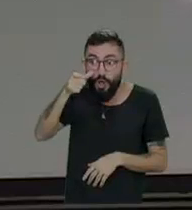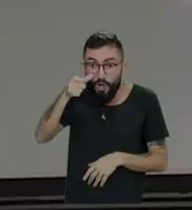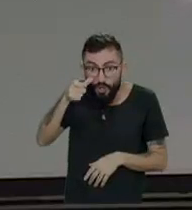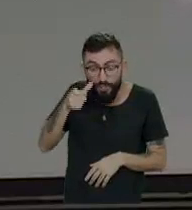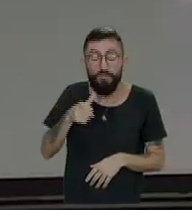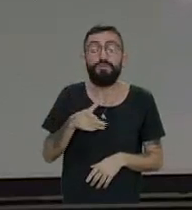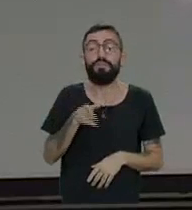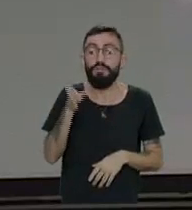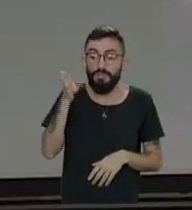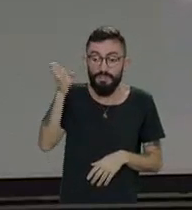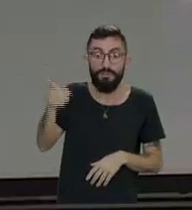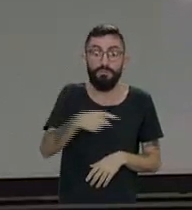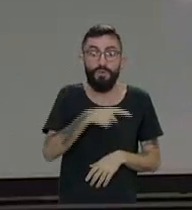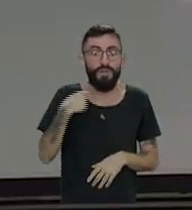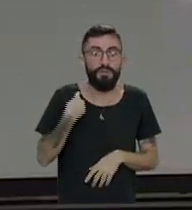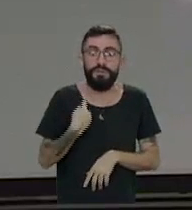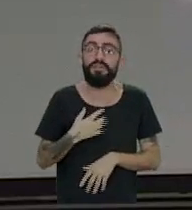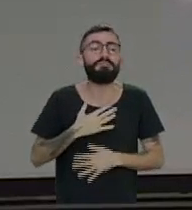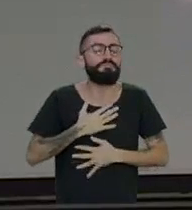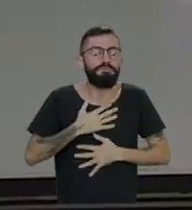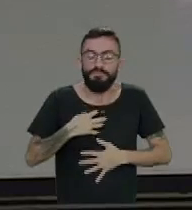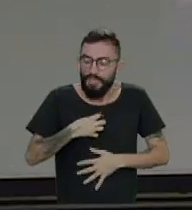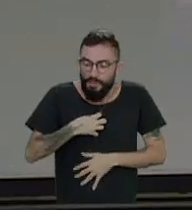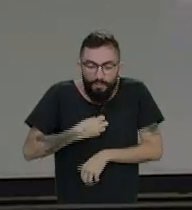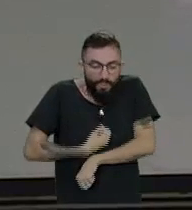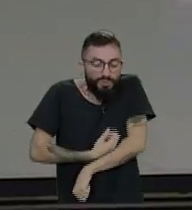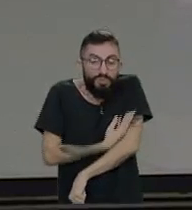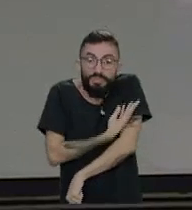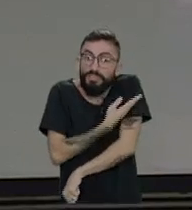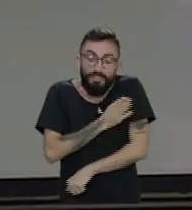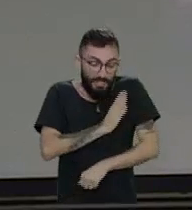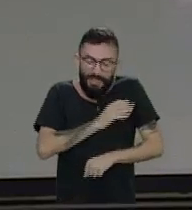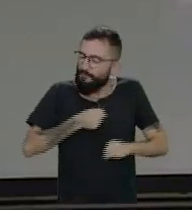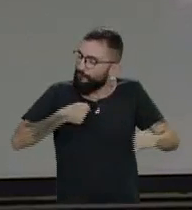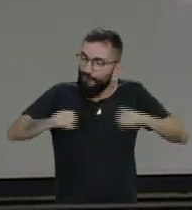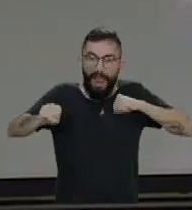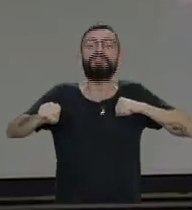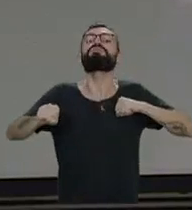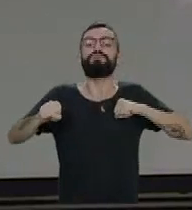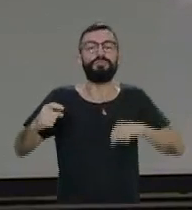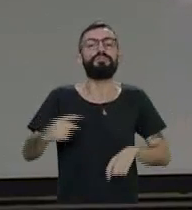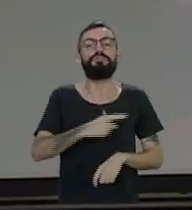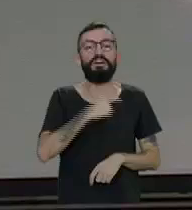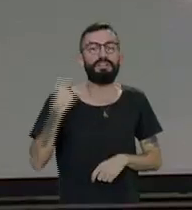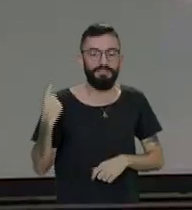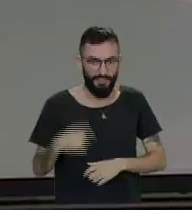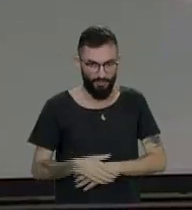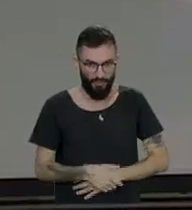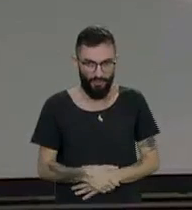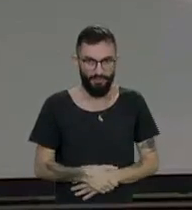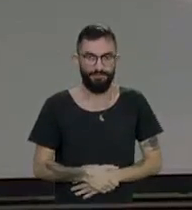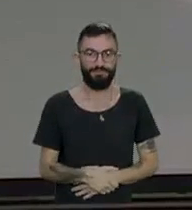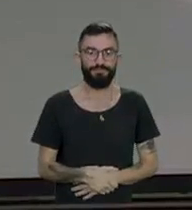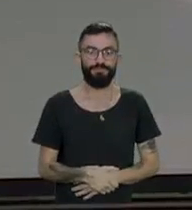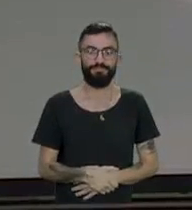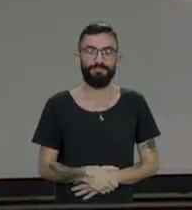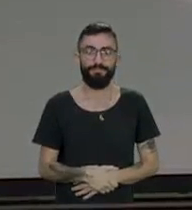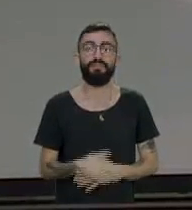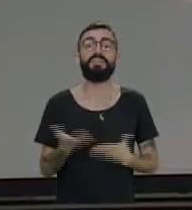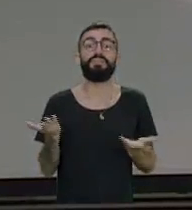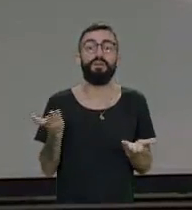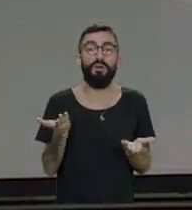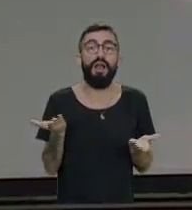emocionado infelizmente também Teve um infarto infarto e veio a falecer bom senhores eh O que